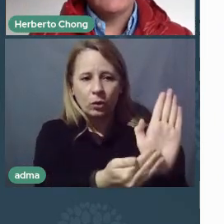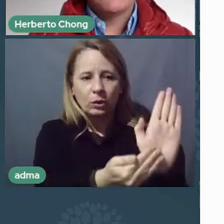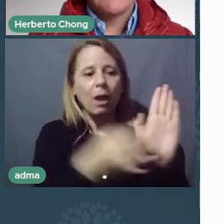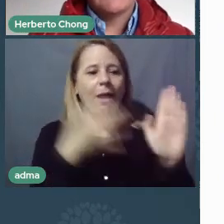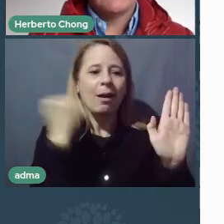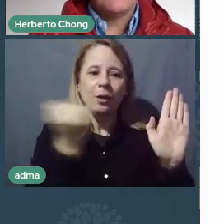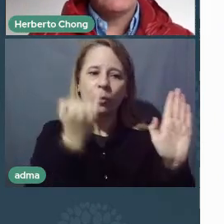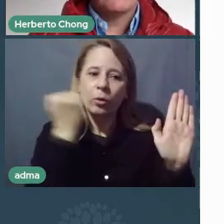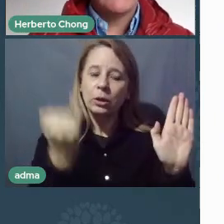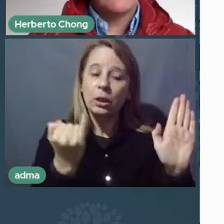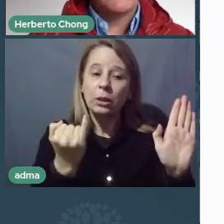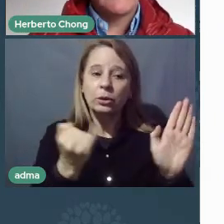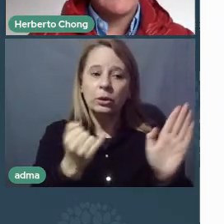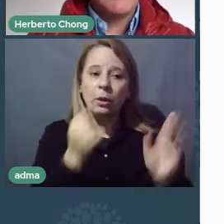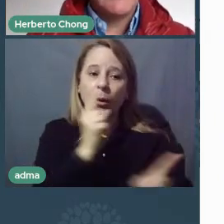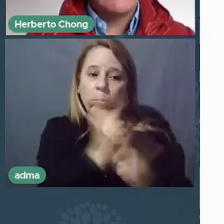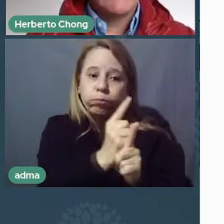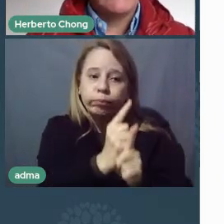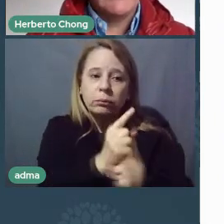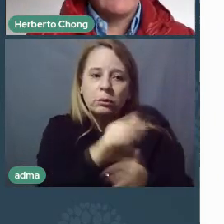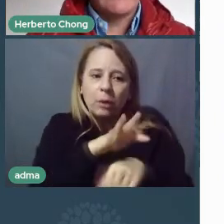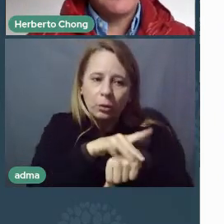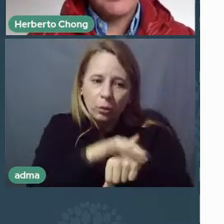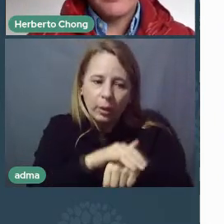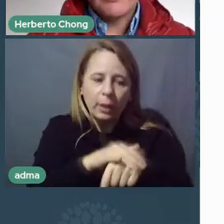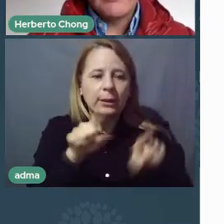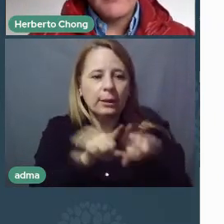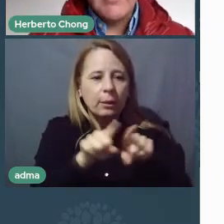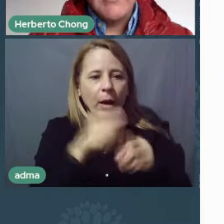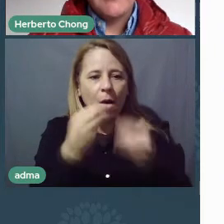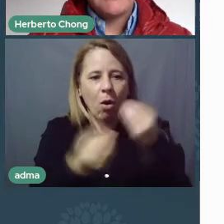importantes tanto para o diagnóstico quanto para o tratamento da doença.